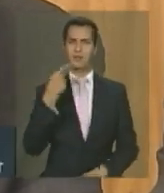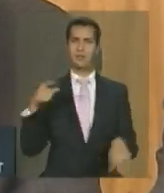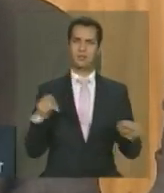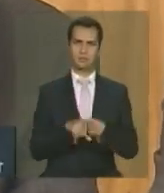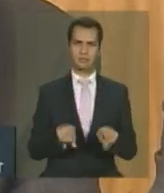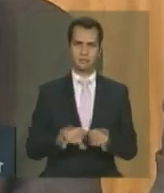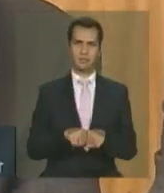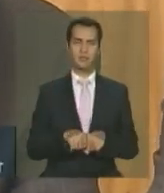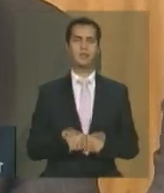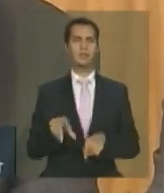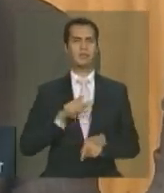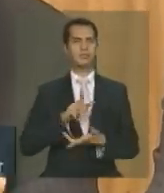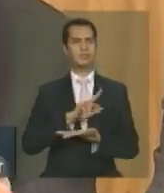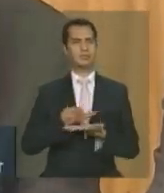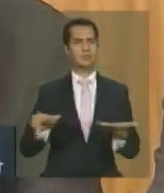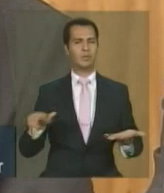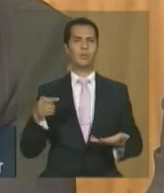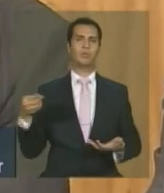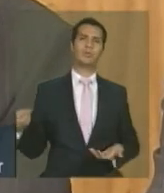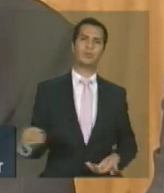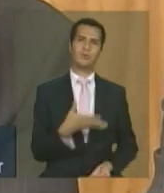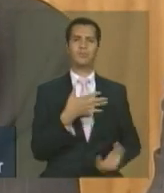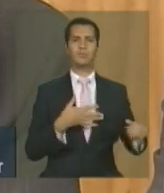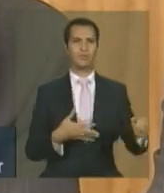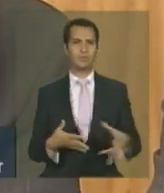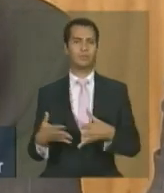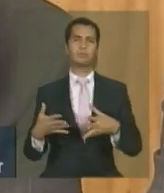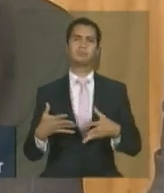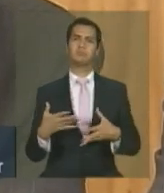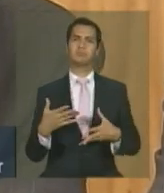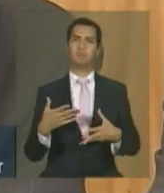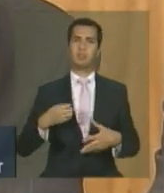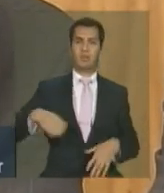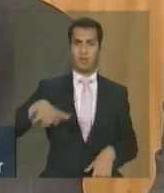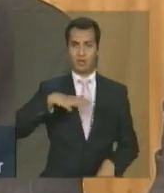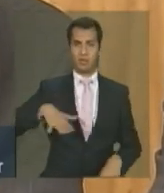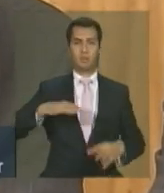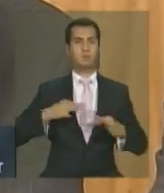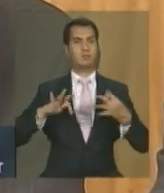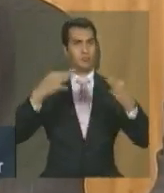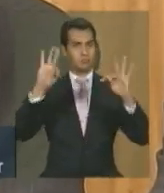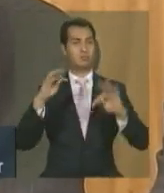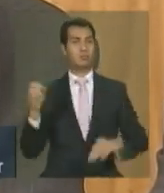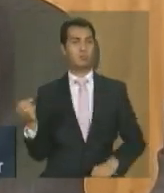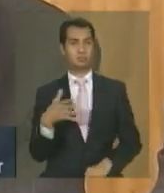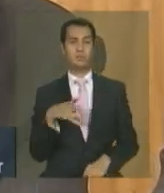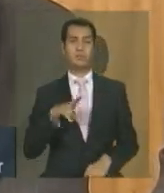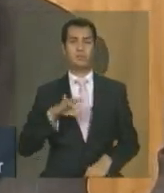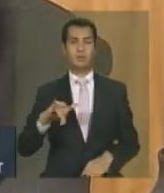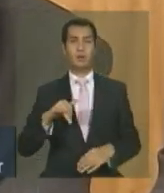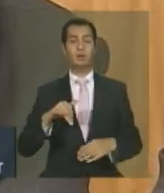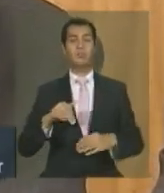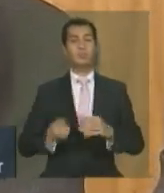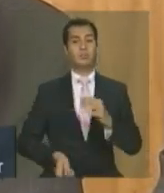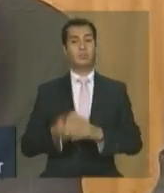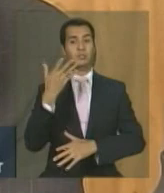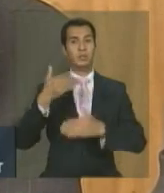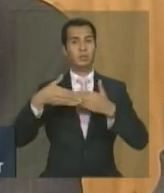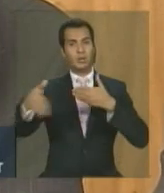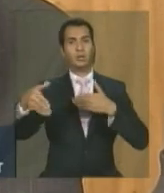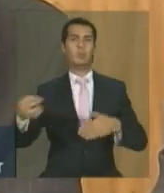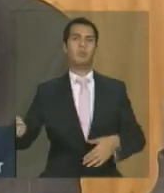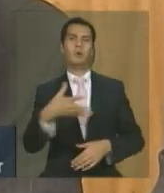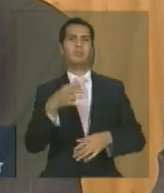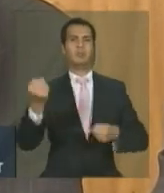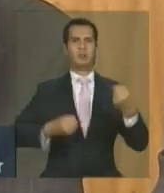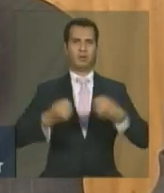muitas novidades do ponto de vista tecnológico nos novos modelos que vão ser lançados já agora, a partir do começo do ano que